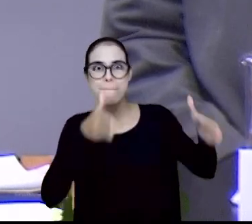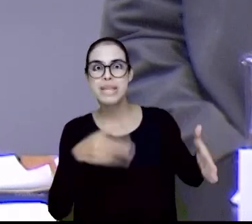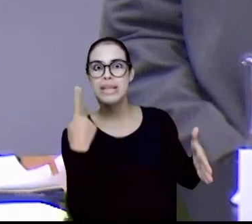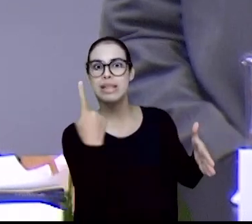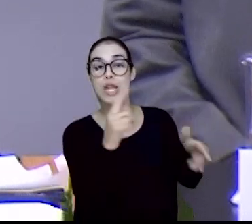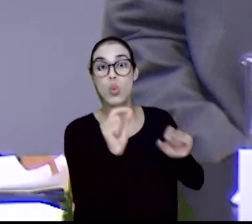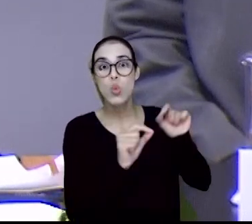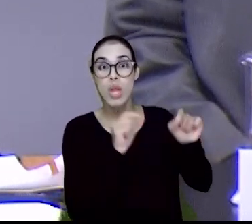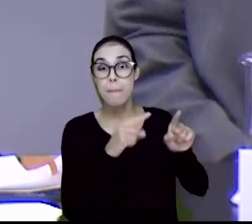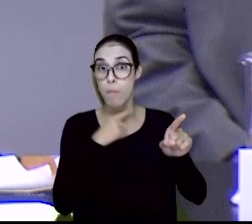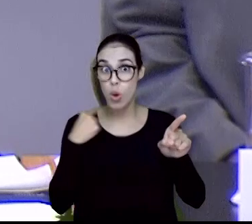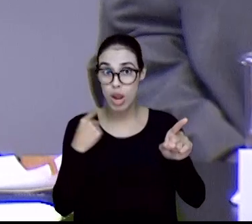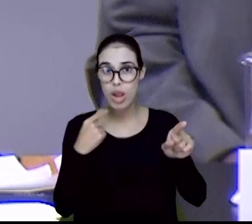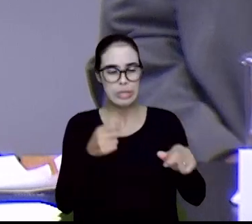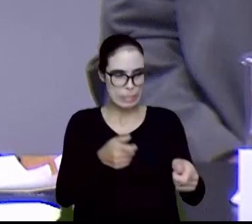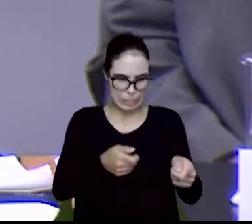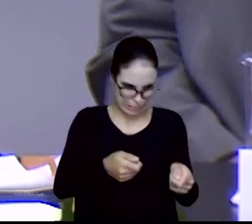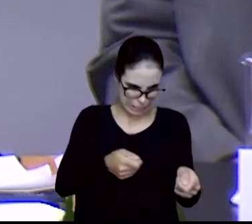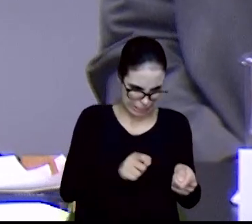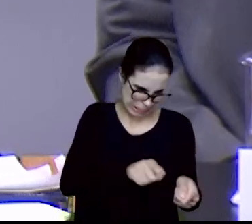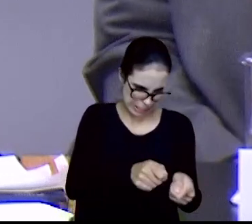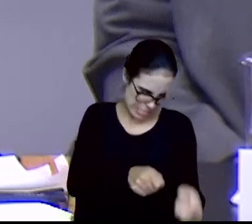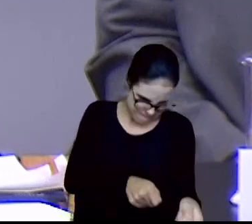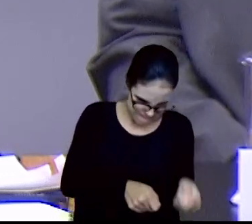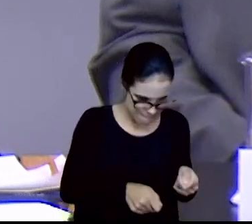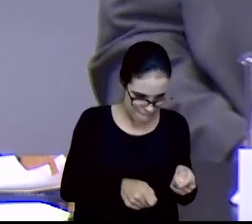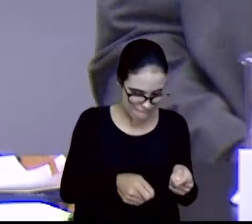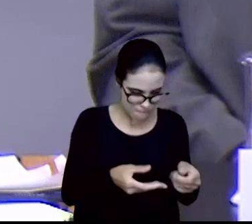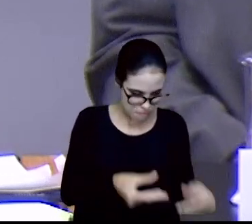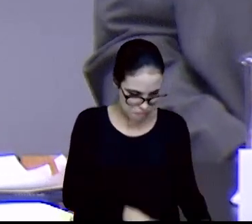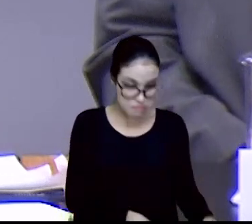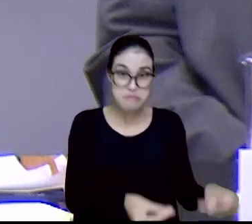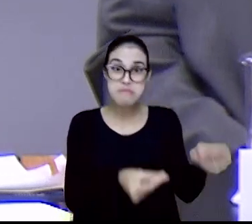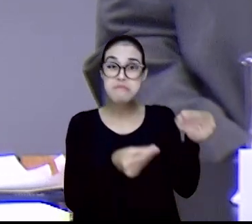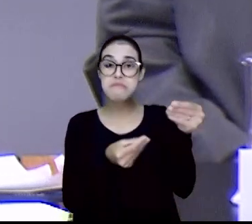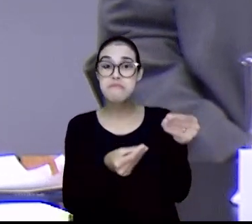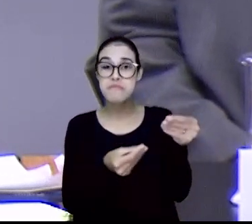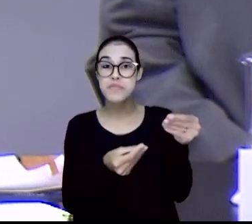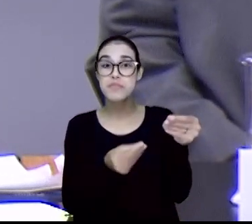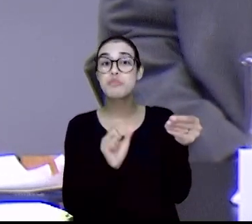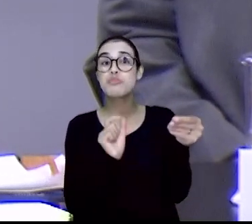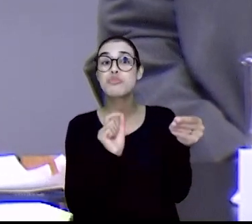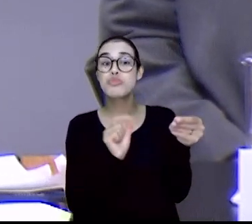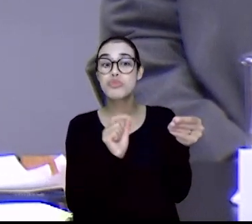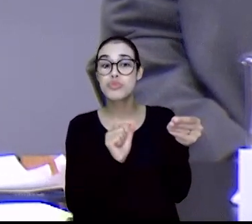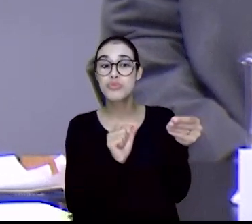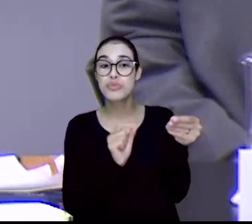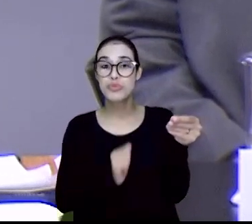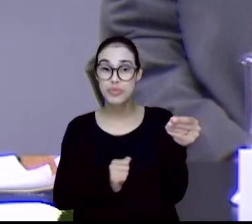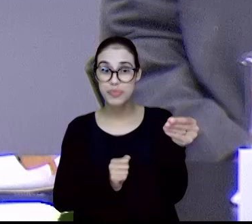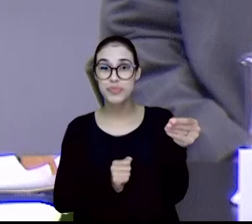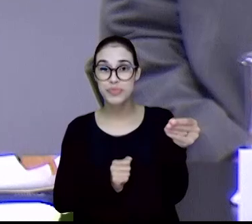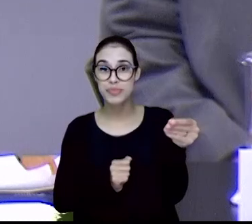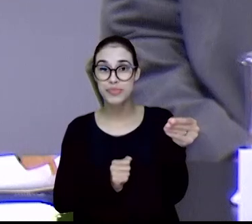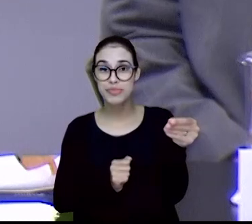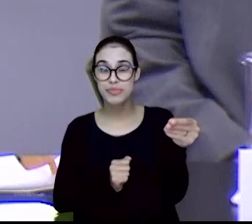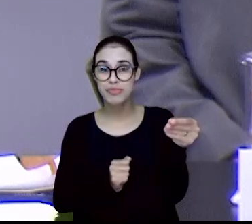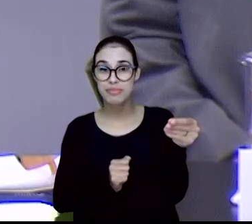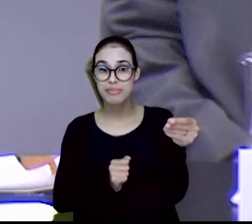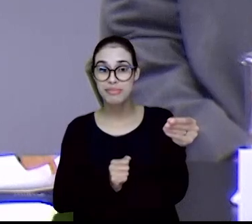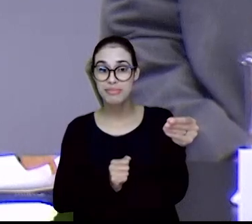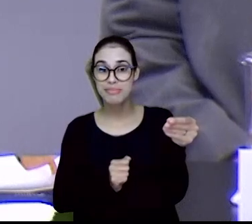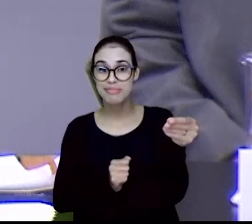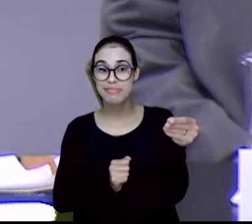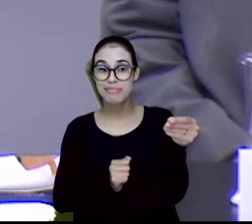gavetinha, arrombaram a gavetinha e de lá sacaram o papelucho misterioso que solucionava todos os problemas. E o